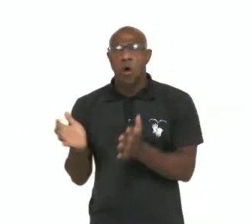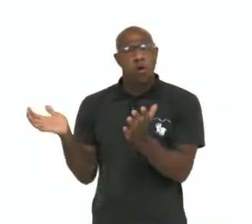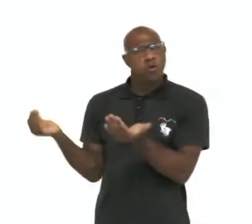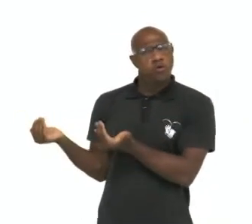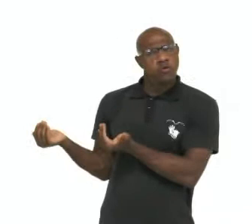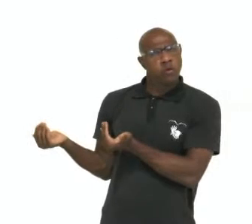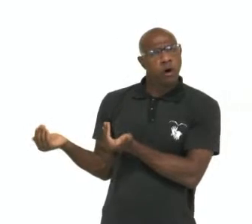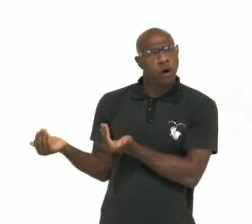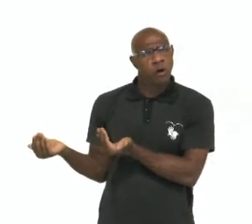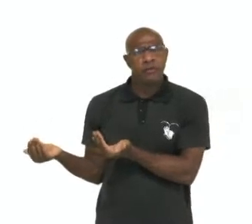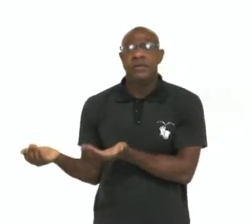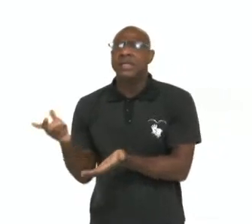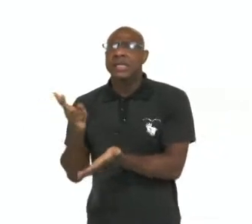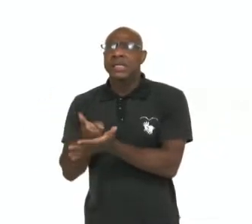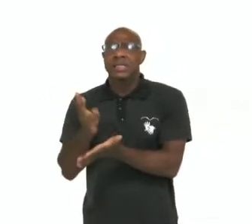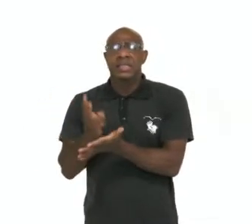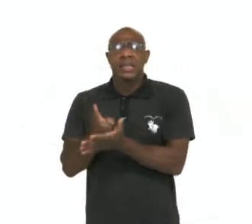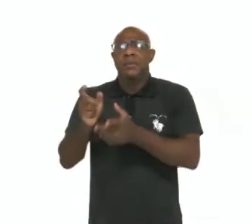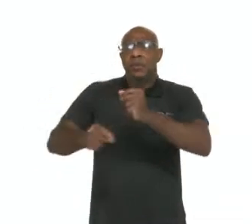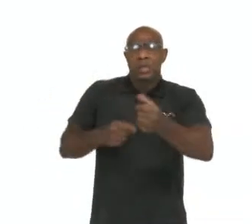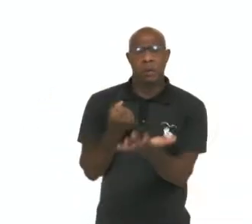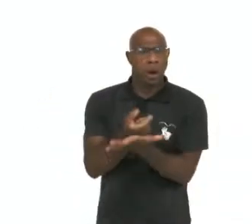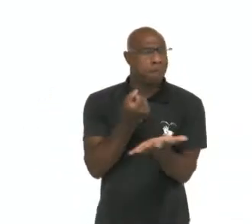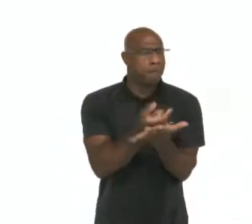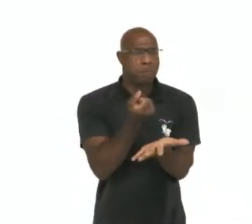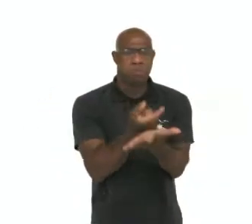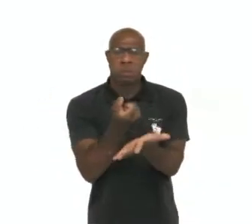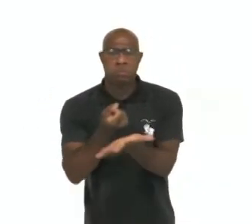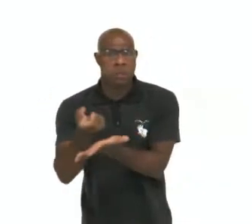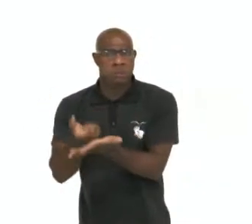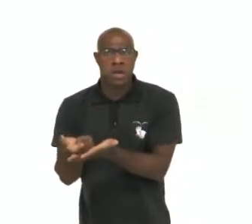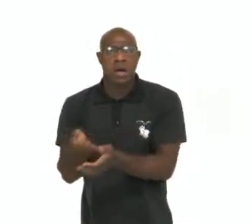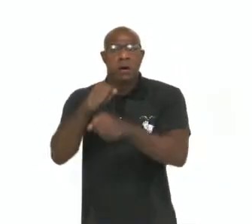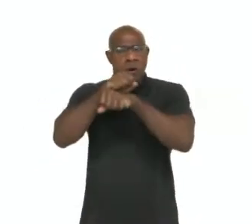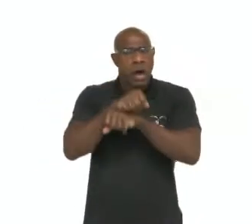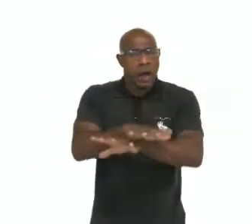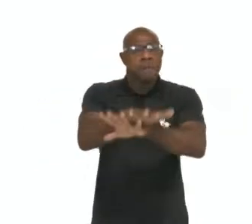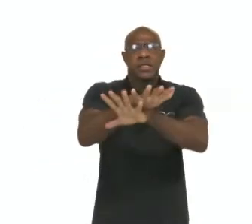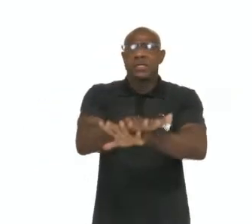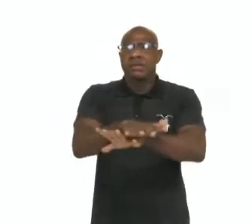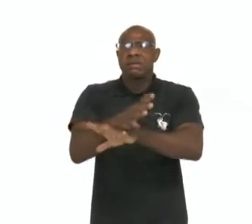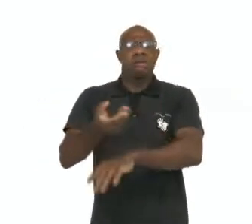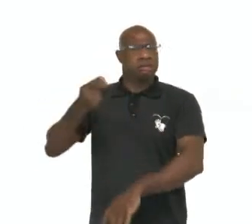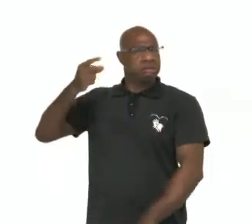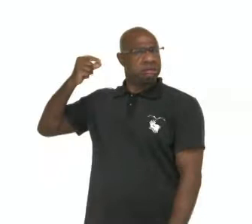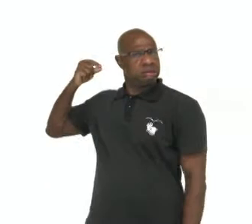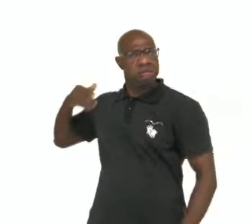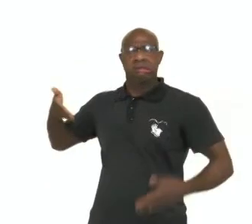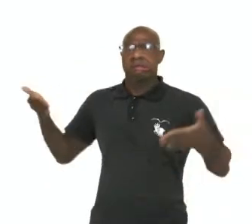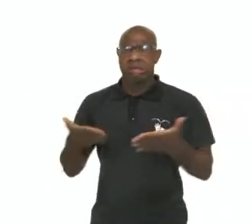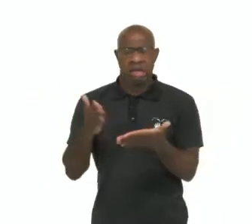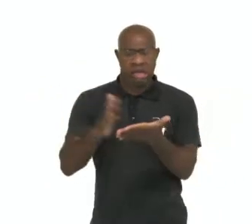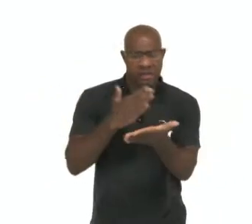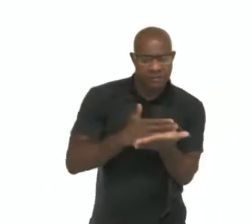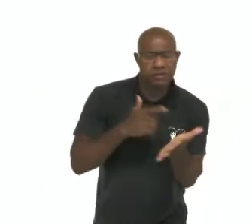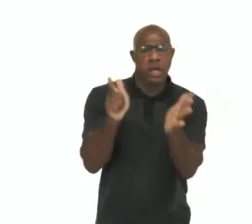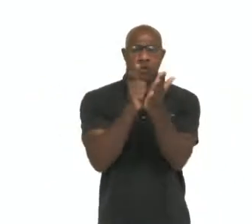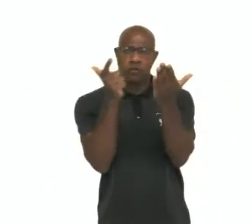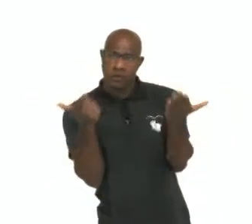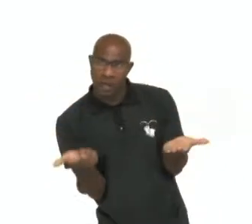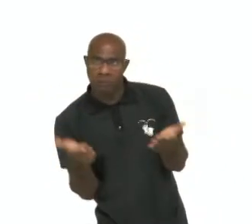especialmente suscetível aos apelos do consumismo. As mídias, tanto as mais antigas, como revistas,